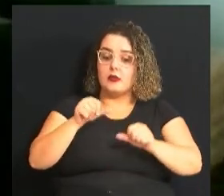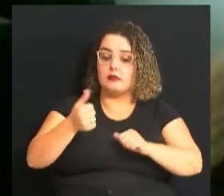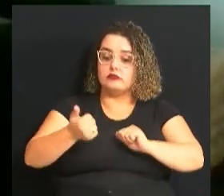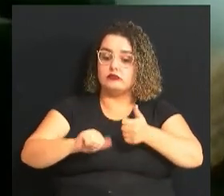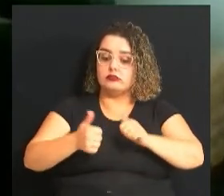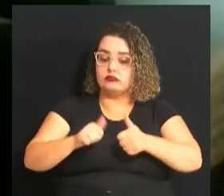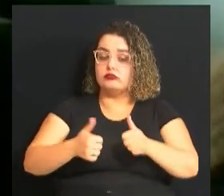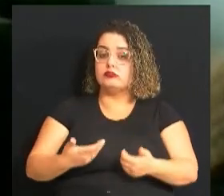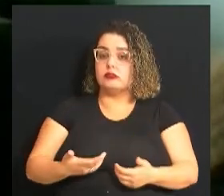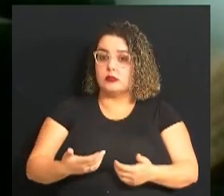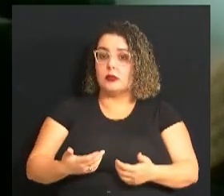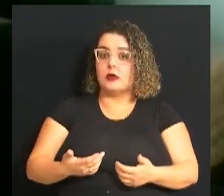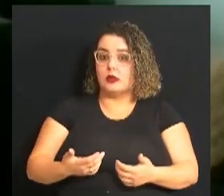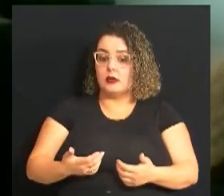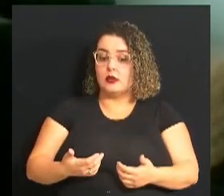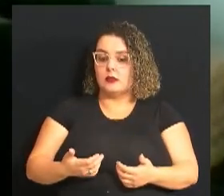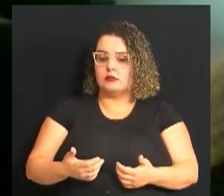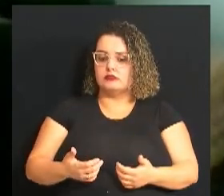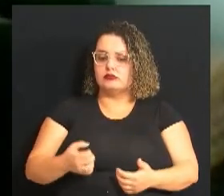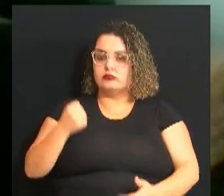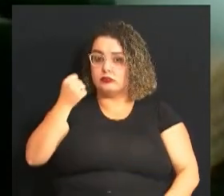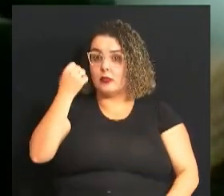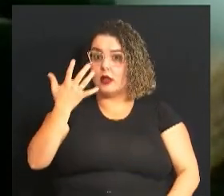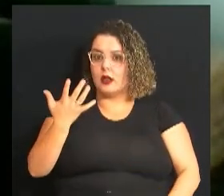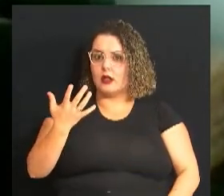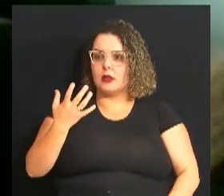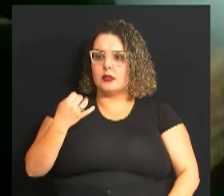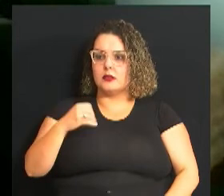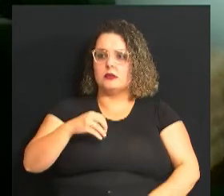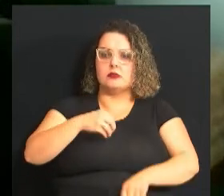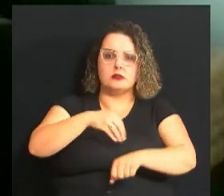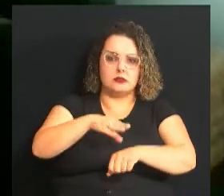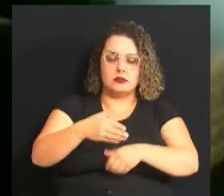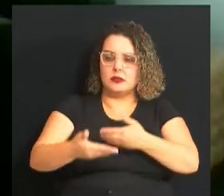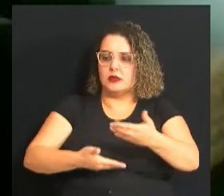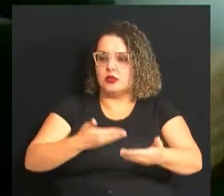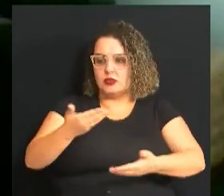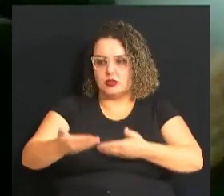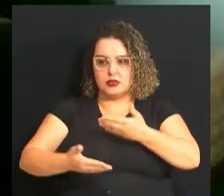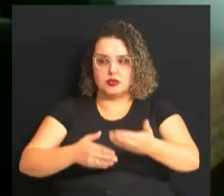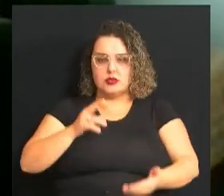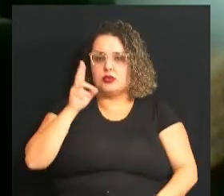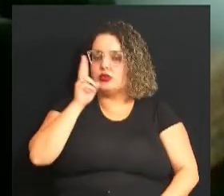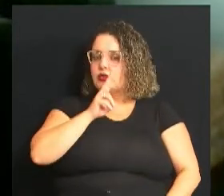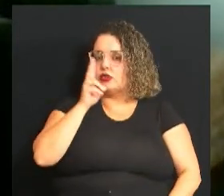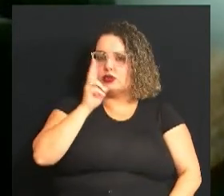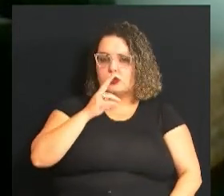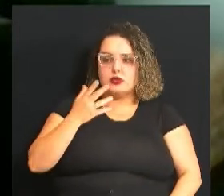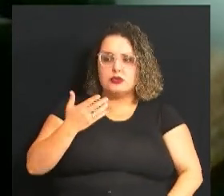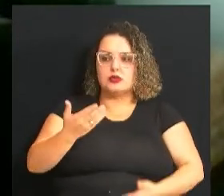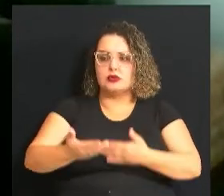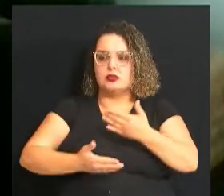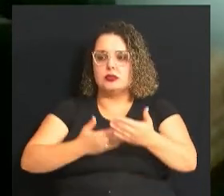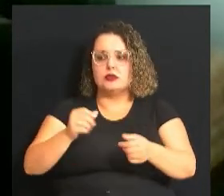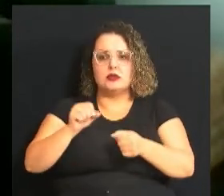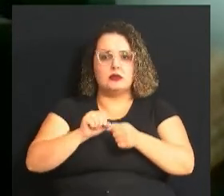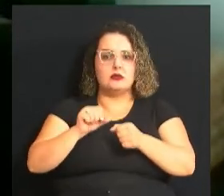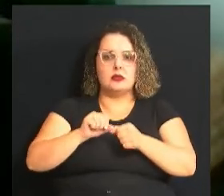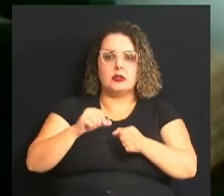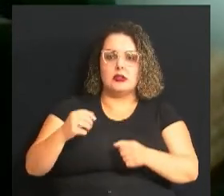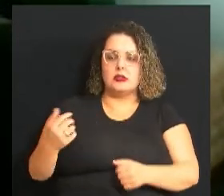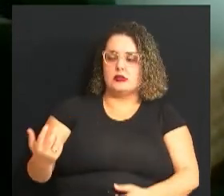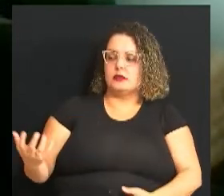um critério de necessidade para encaminhar para um serviço de urgência, um serviço que faça transplante e